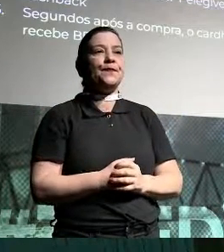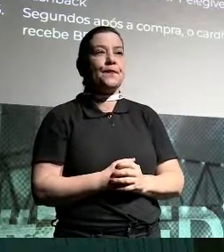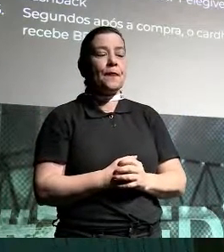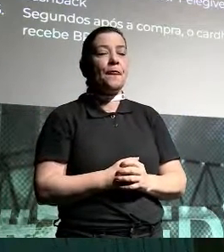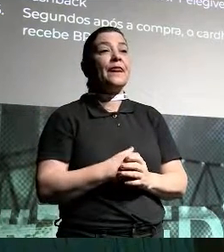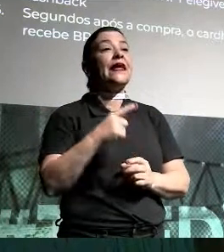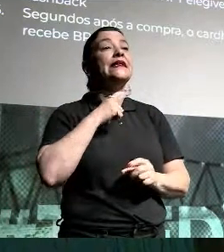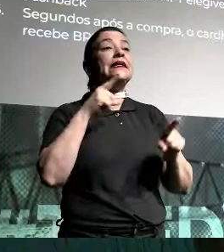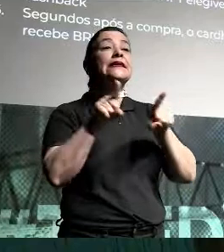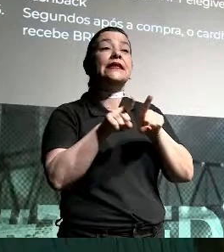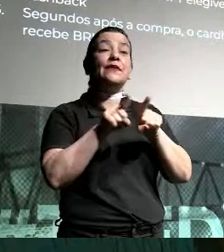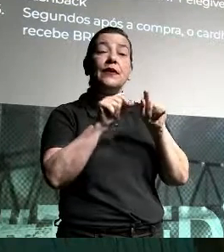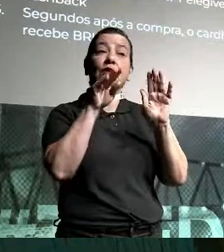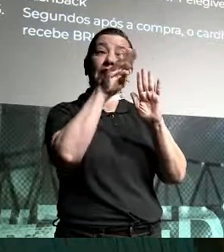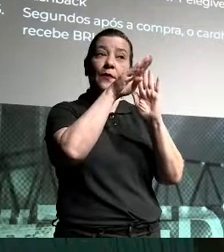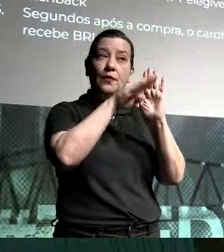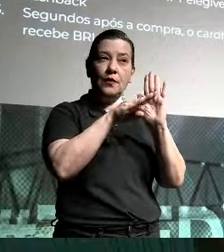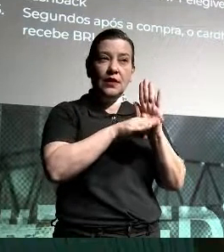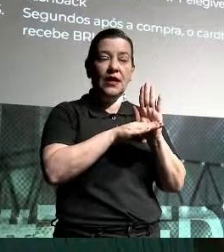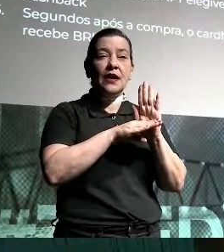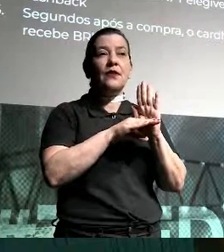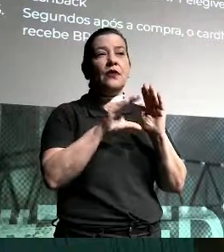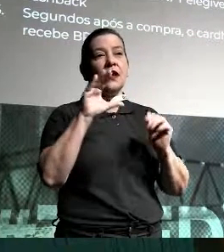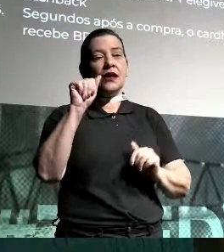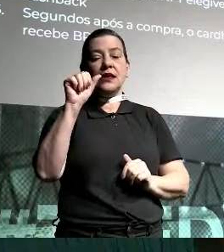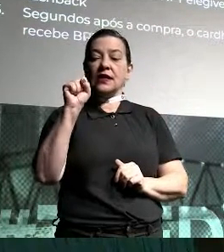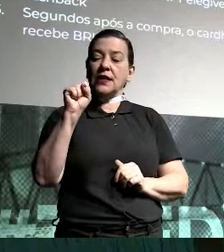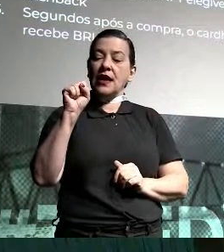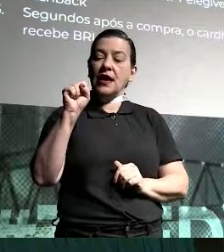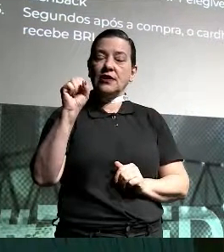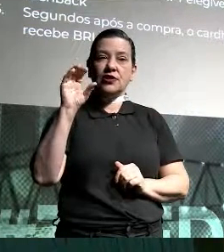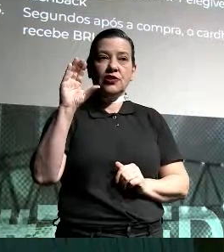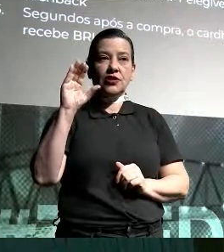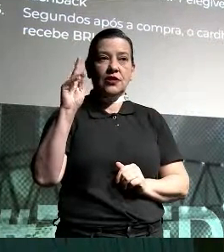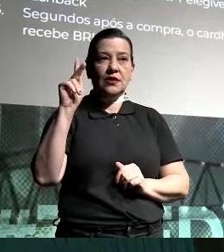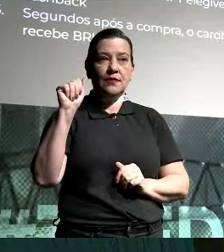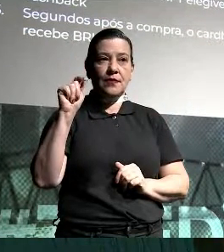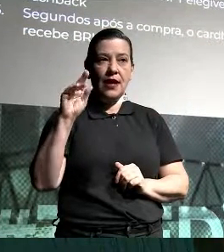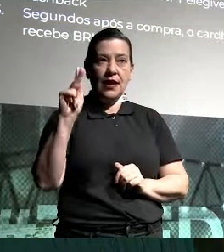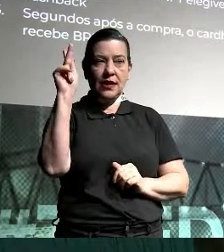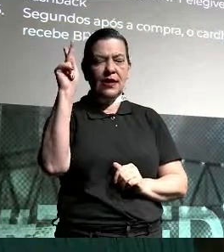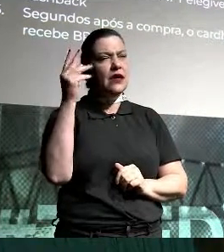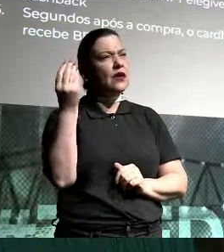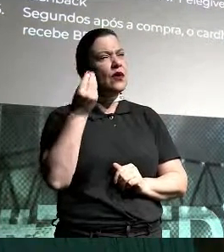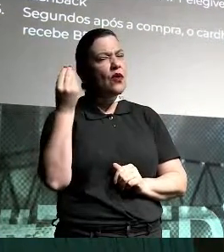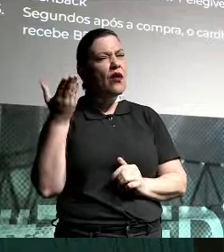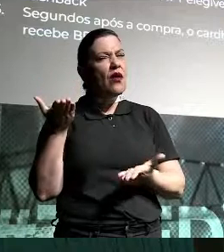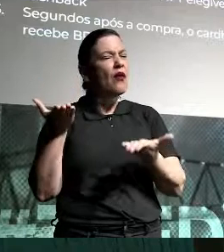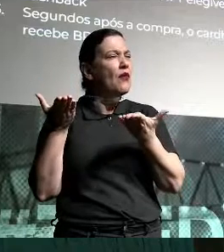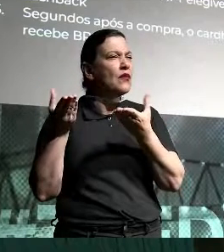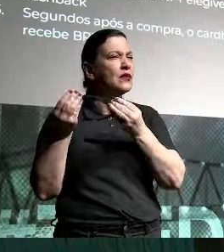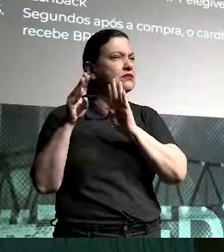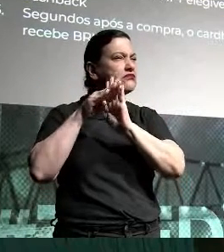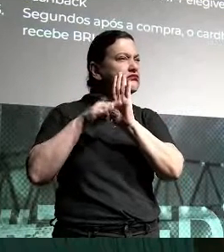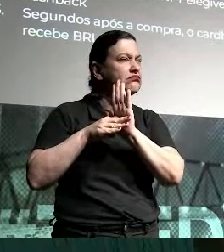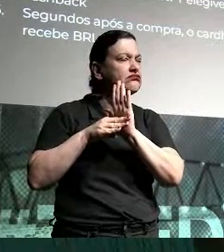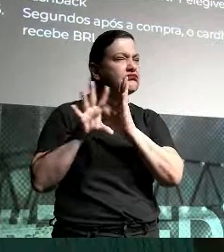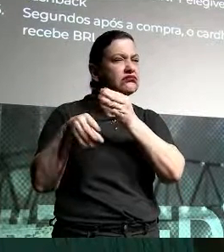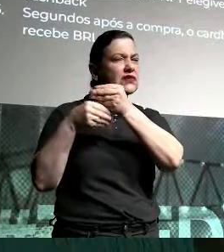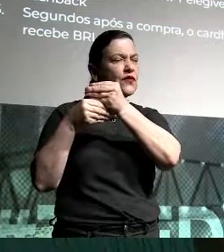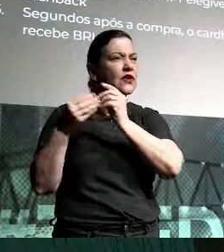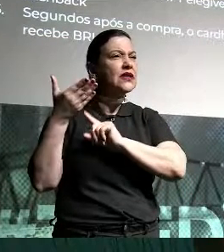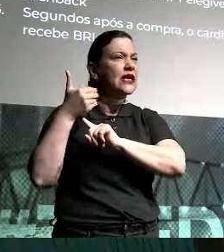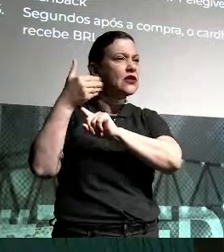também tem o nosso programa de cashback, né? Nosso programa de cashback, a gente consegue... Como que a gente revoluciona esse programa de cashback com